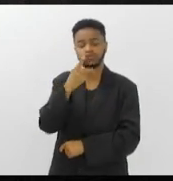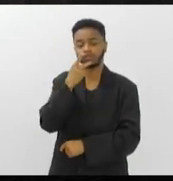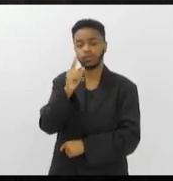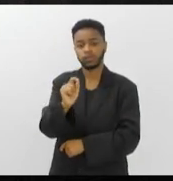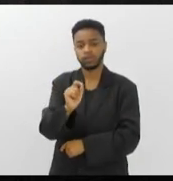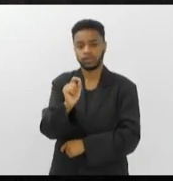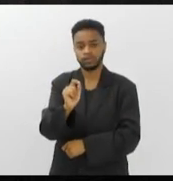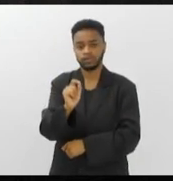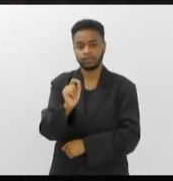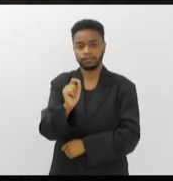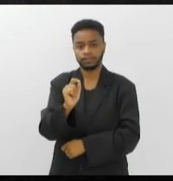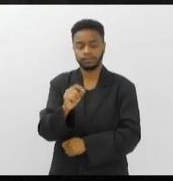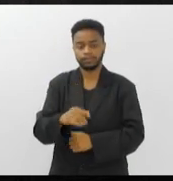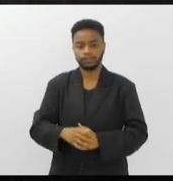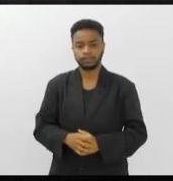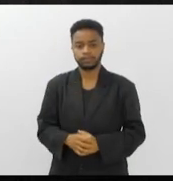seguinte,